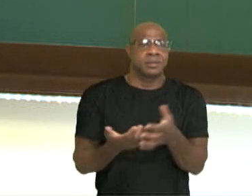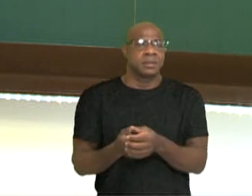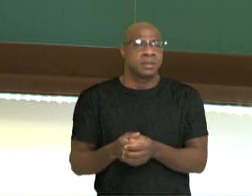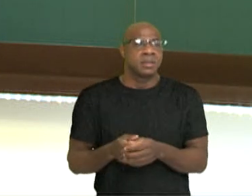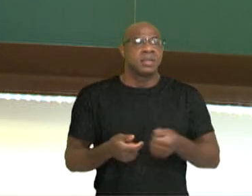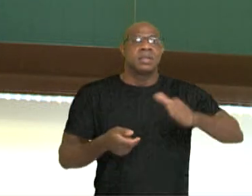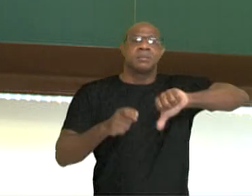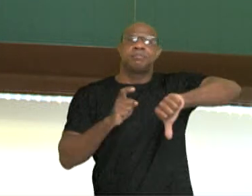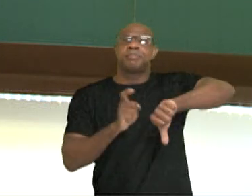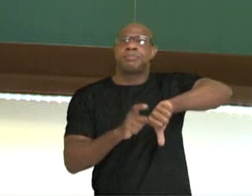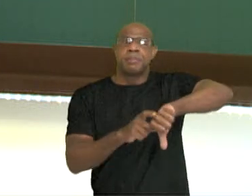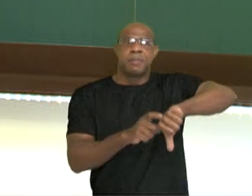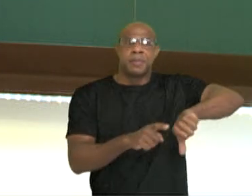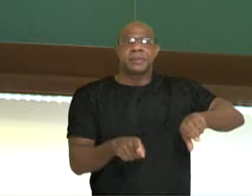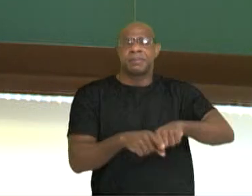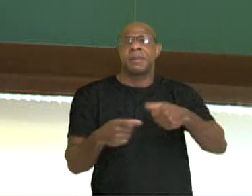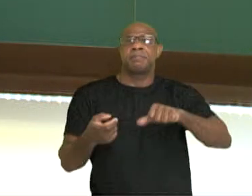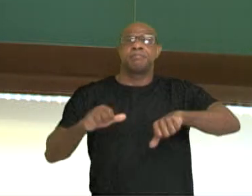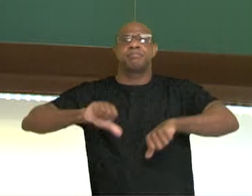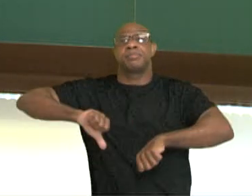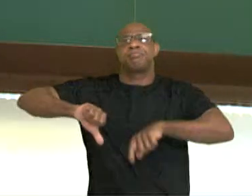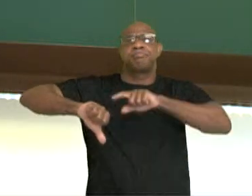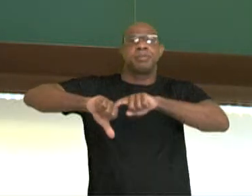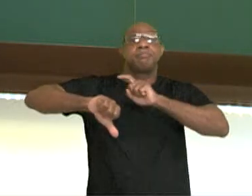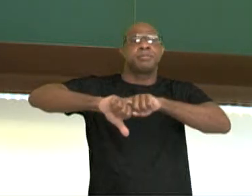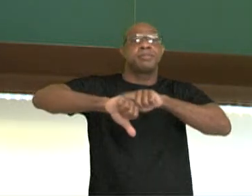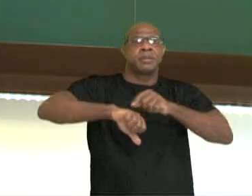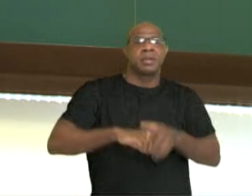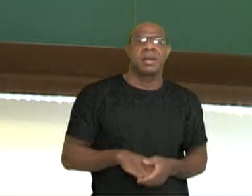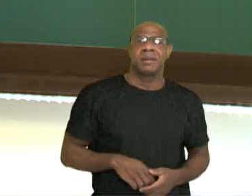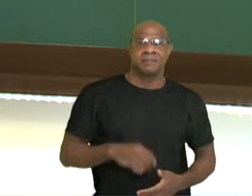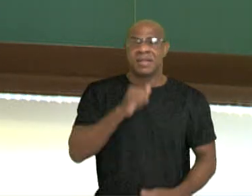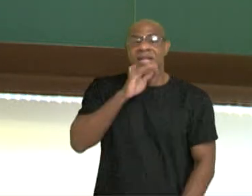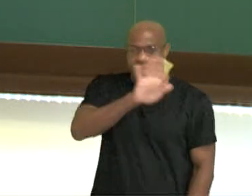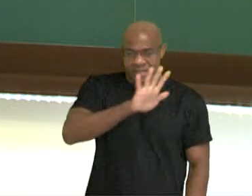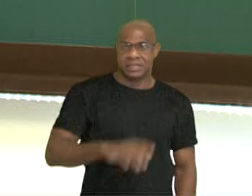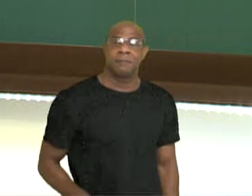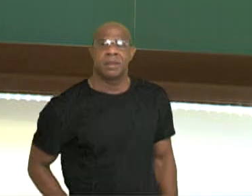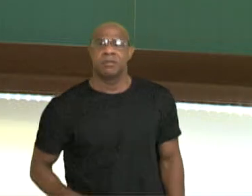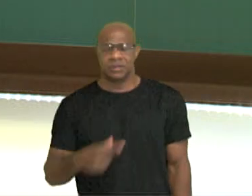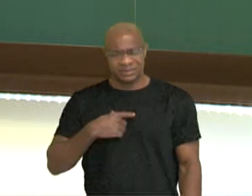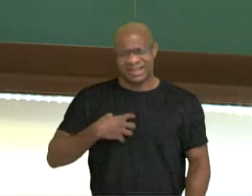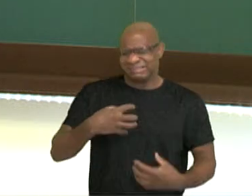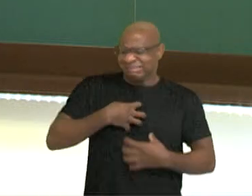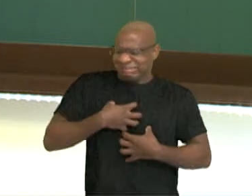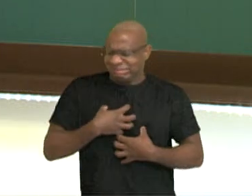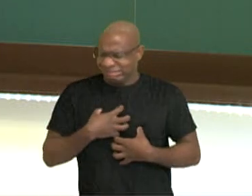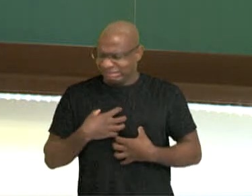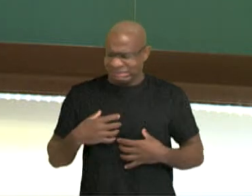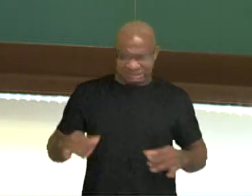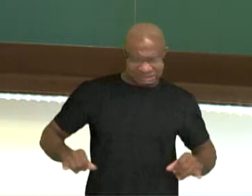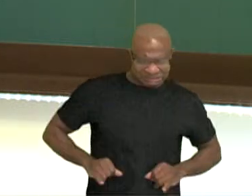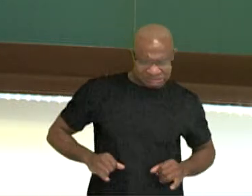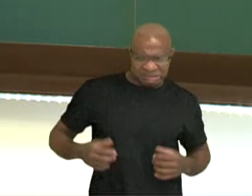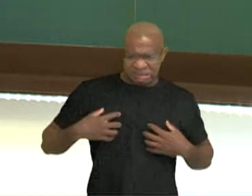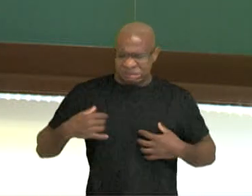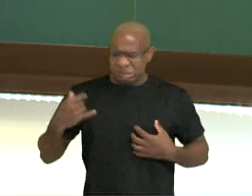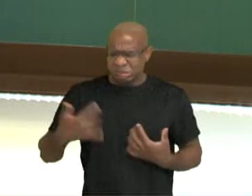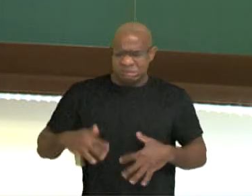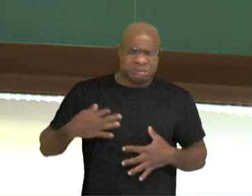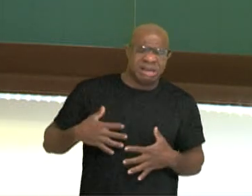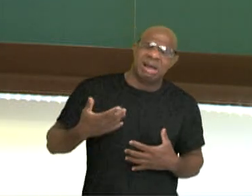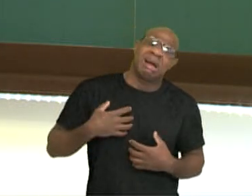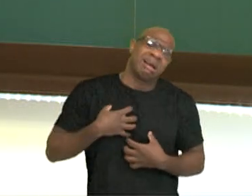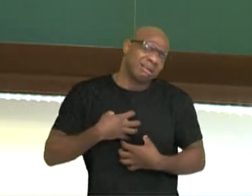experiência difícil. Vamos supor, estou fazendo um tratamento de saúde, um tratamento de câncer, né? E quero colocar no dia a dia as